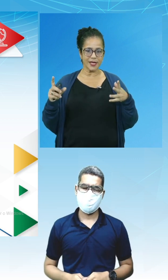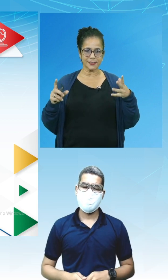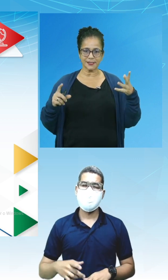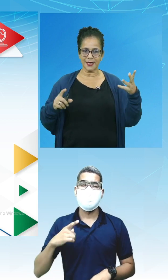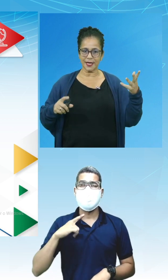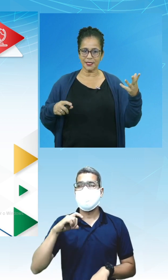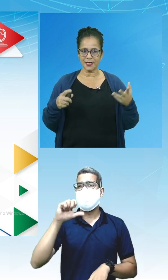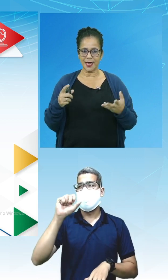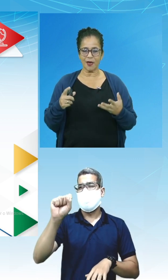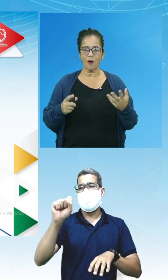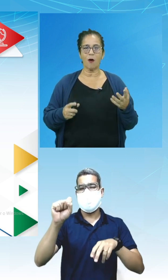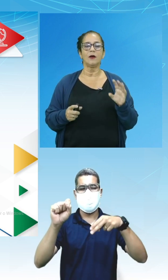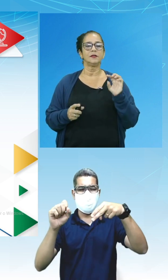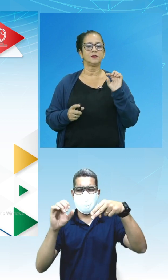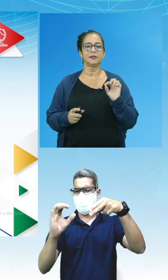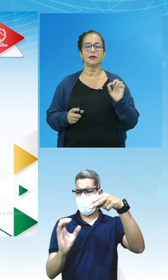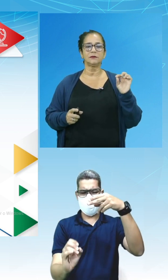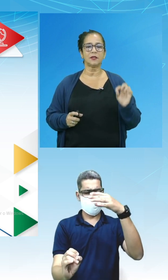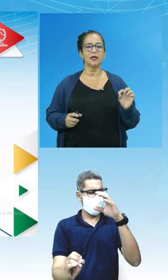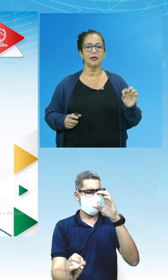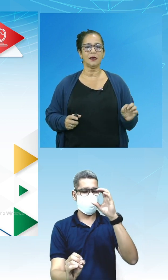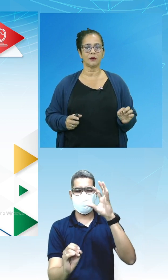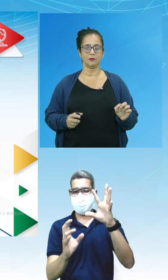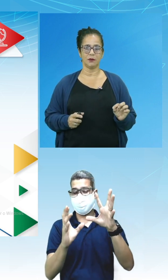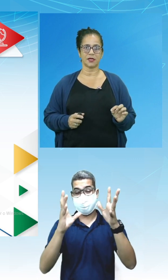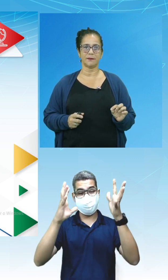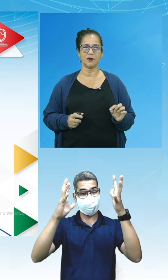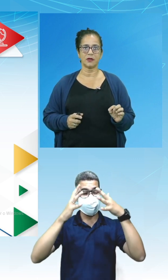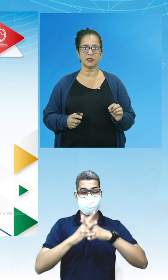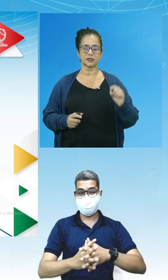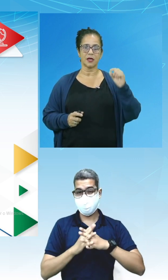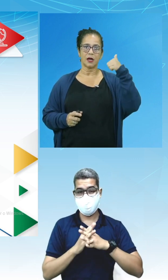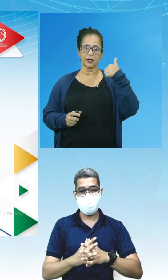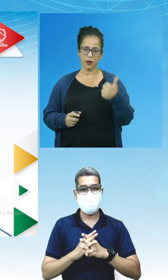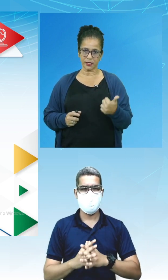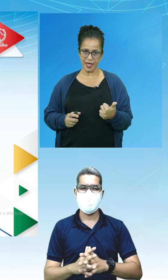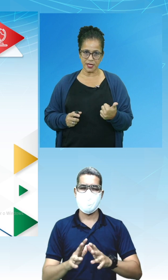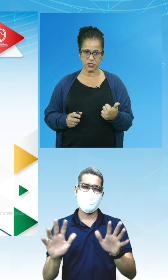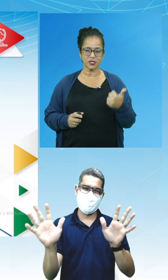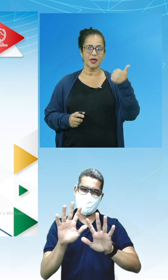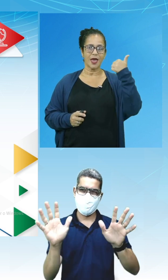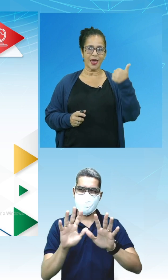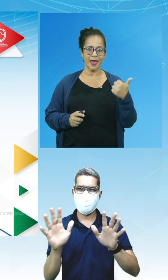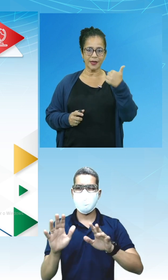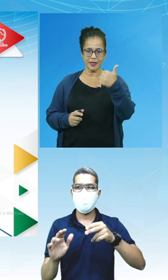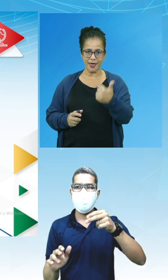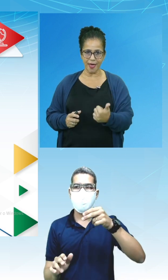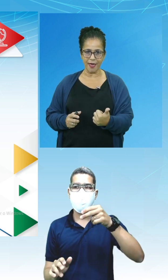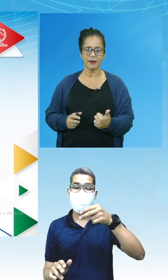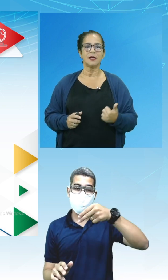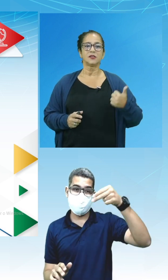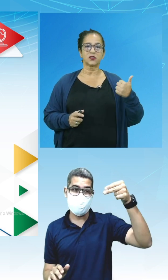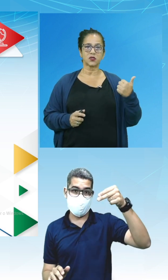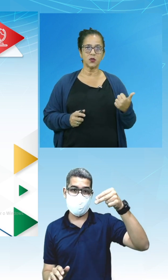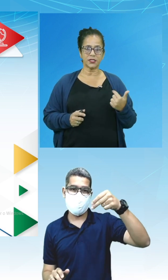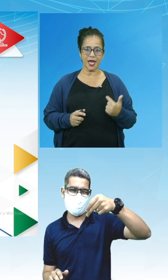tanto SNEO, não tem erro, meus amores. Nordeste,